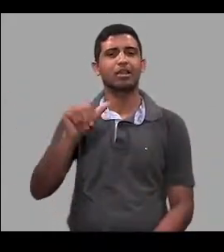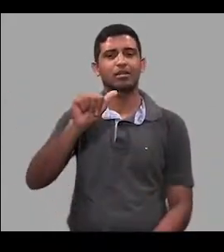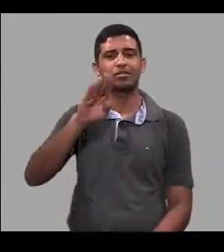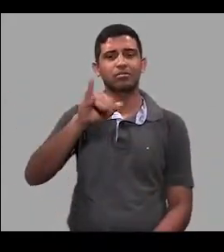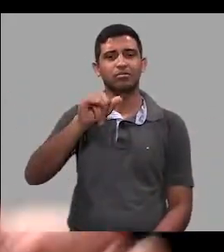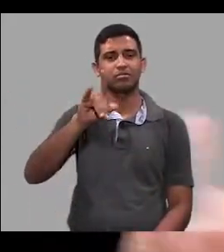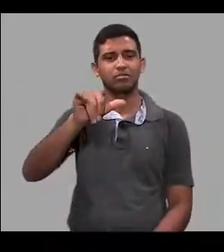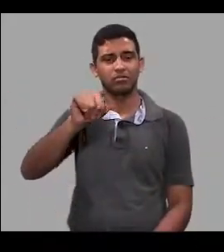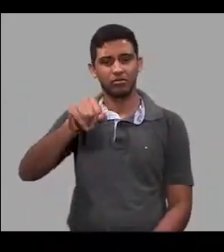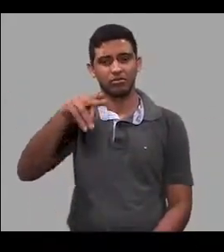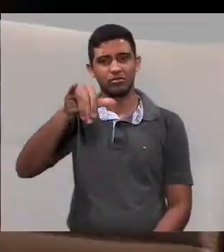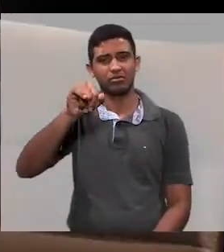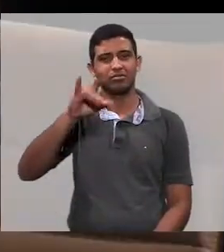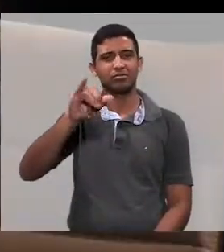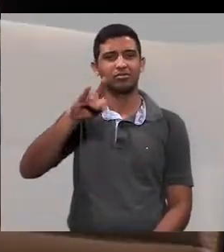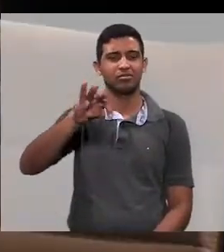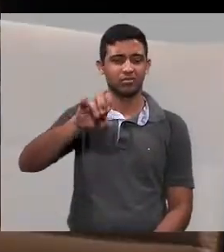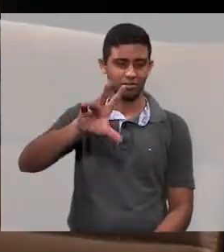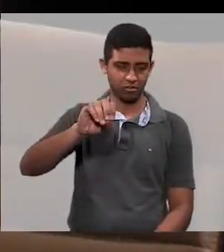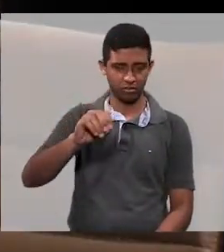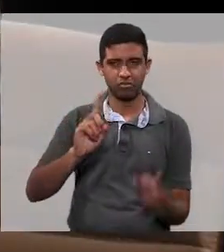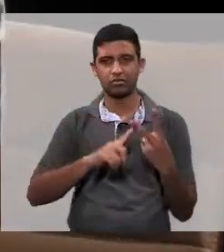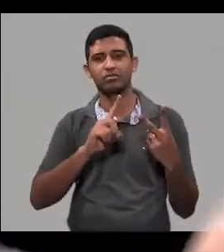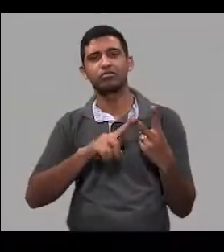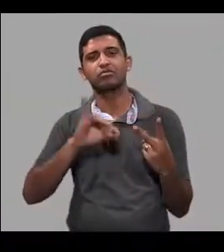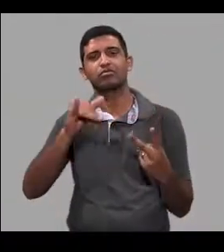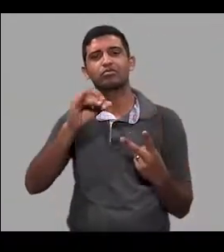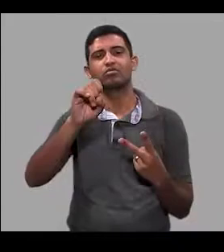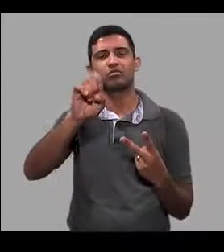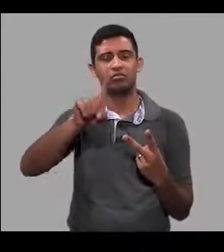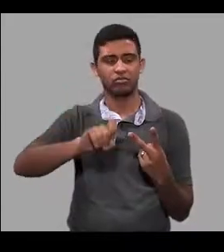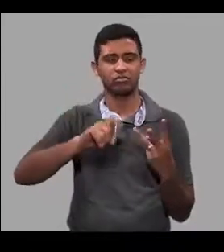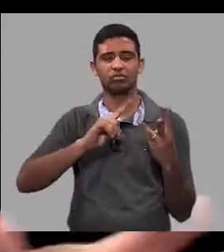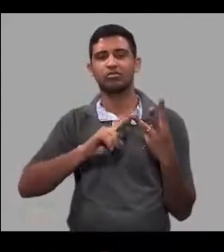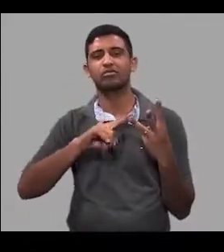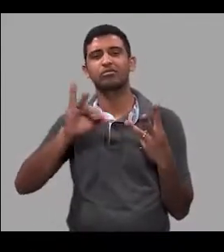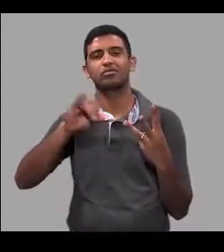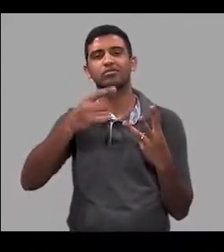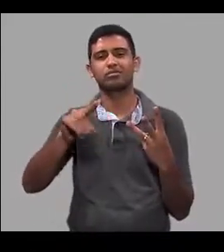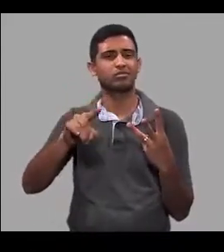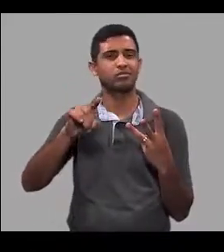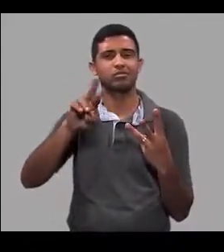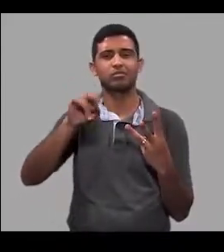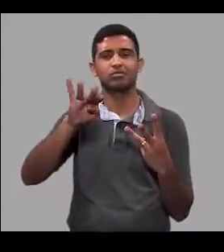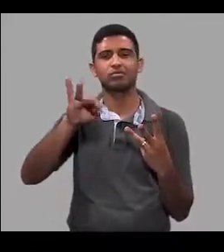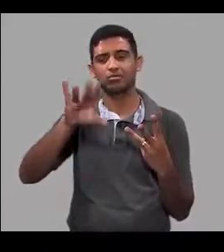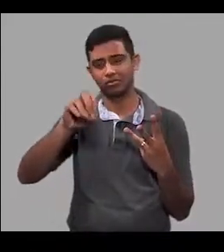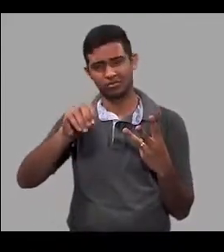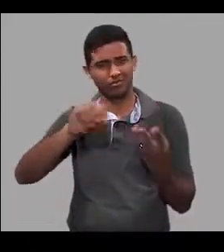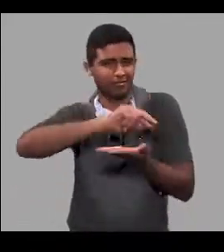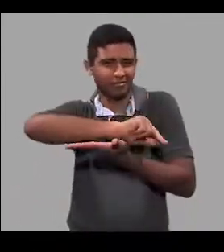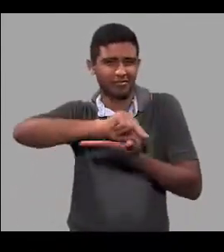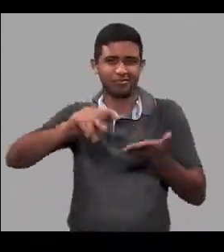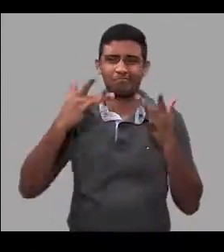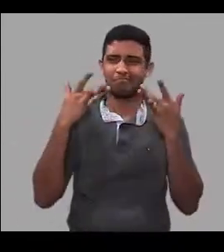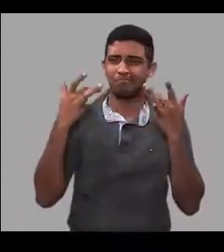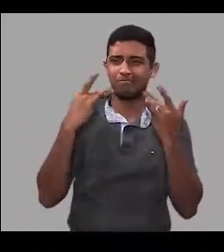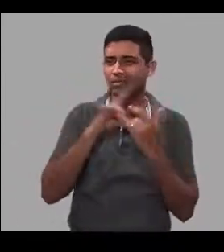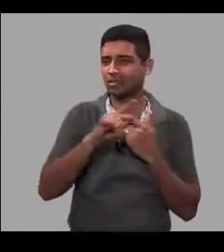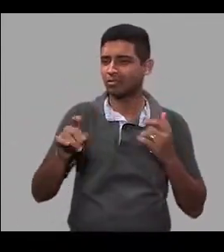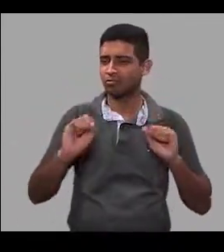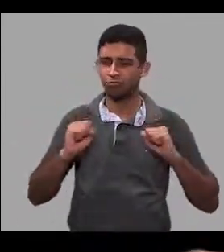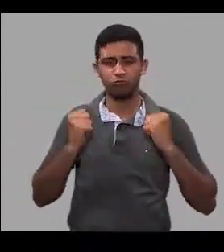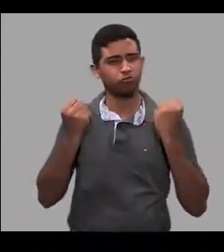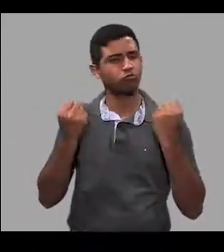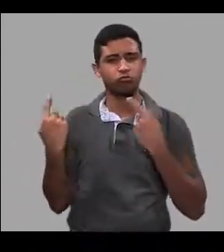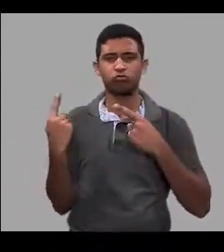Nascimento, José Eudes, enfim, Joel Rufino, entre vários personagens da luta do povo negro no